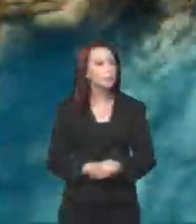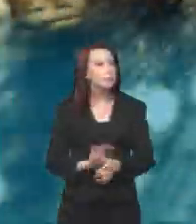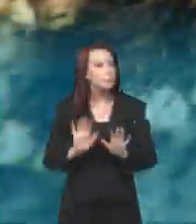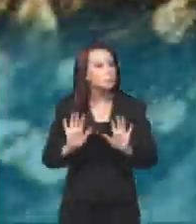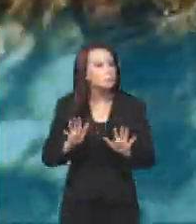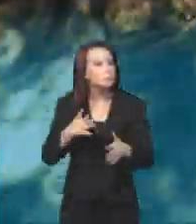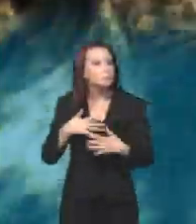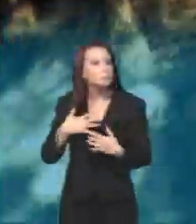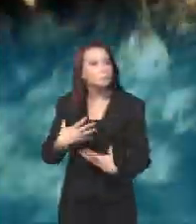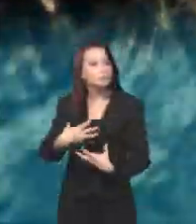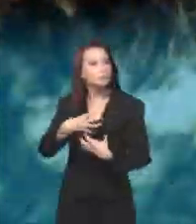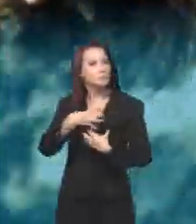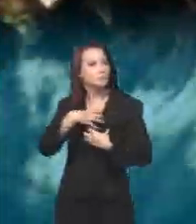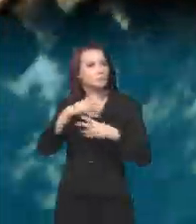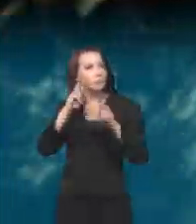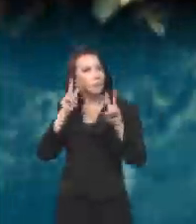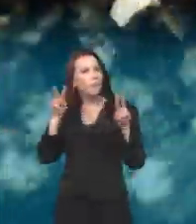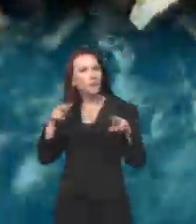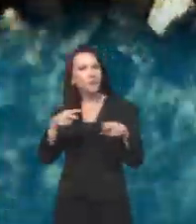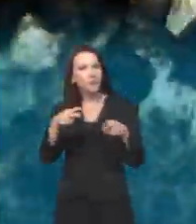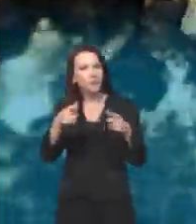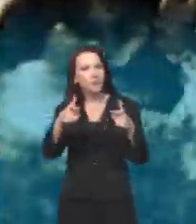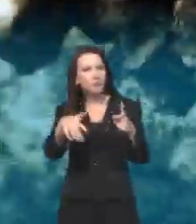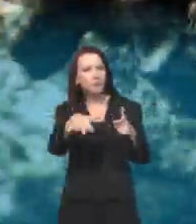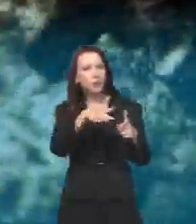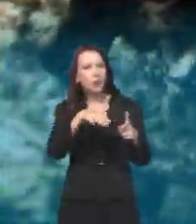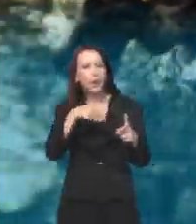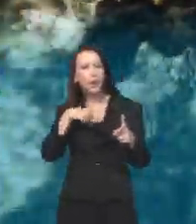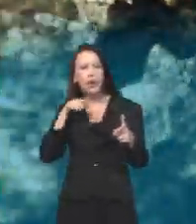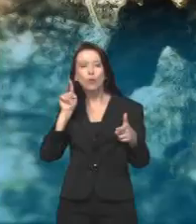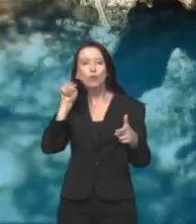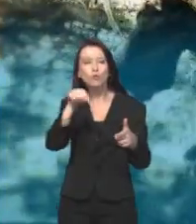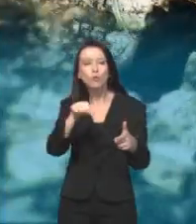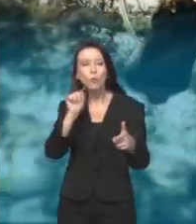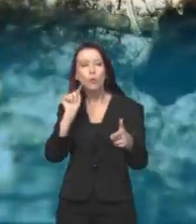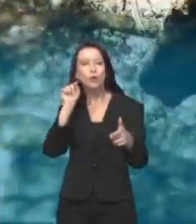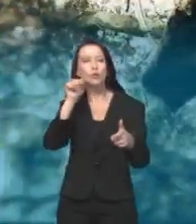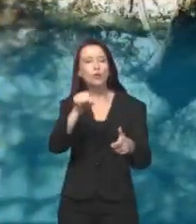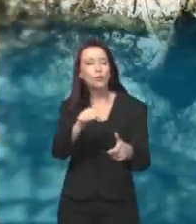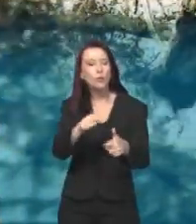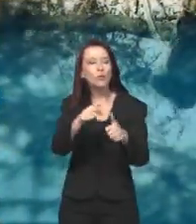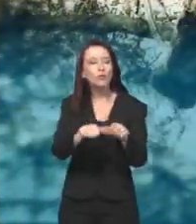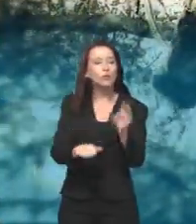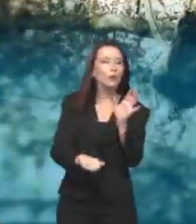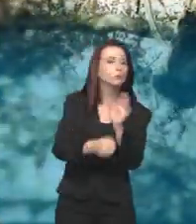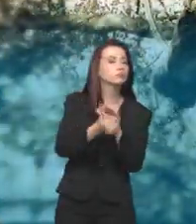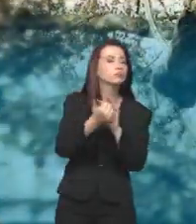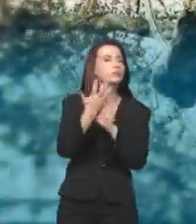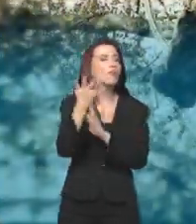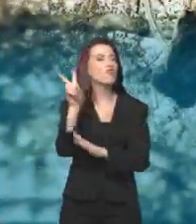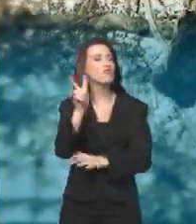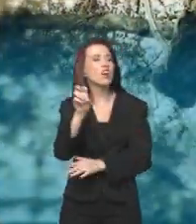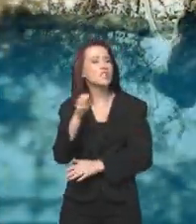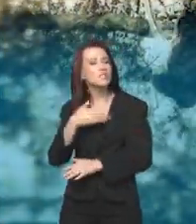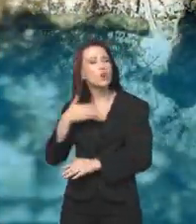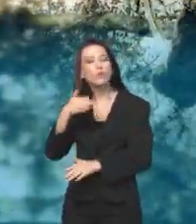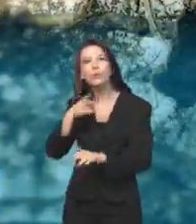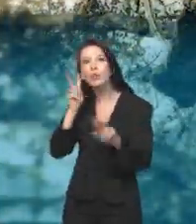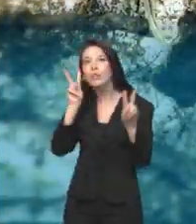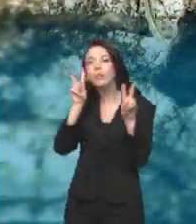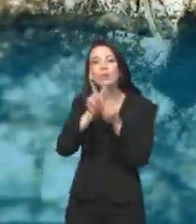A impressão que me causa rever essa terra, onde passei tantos momentos adoráveis no gozo de